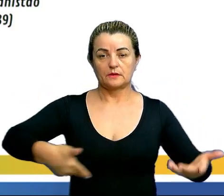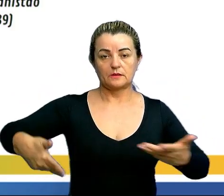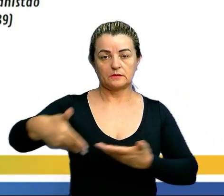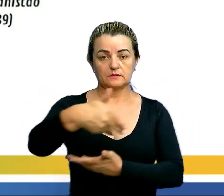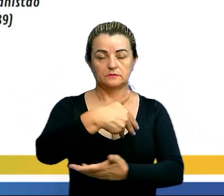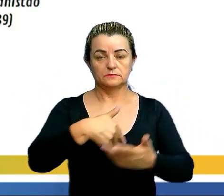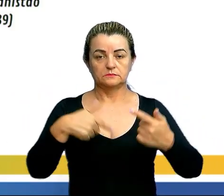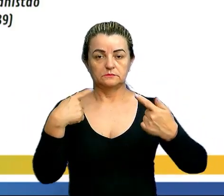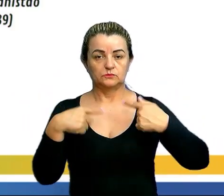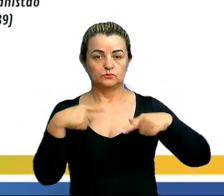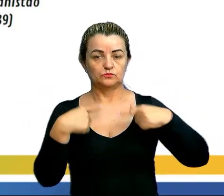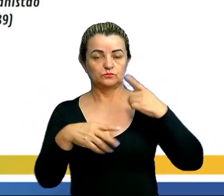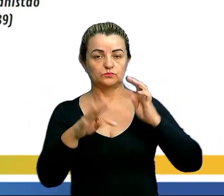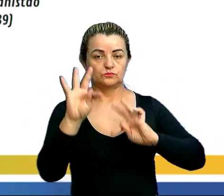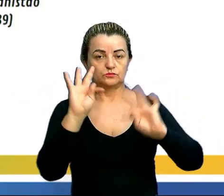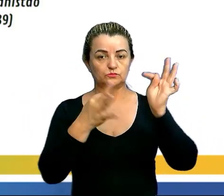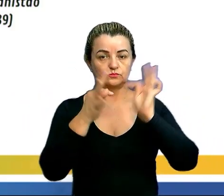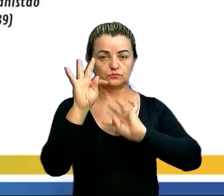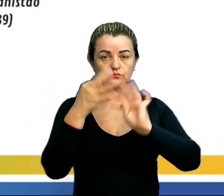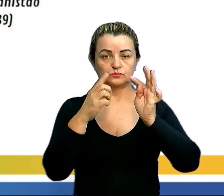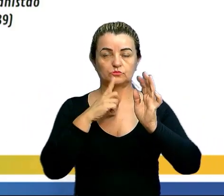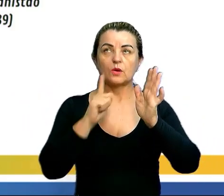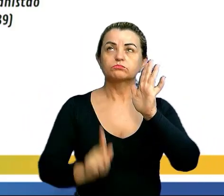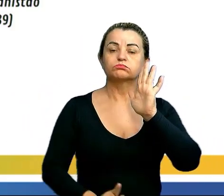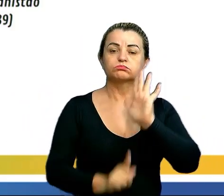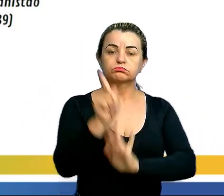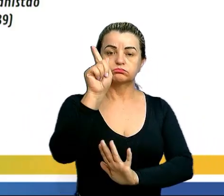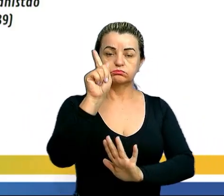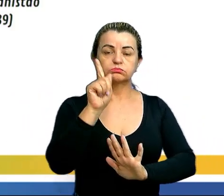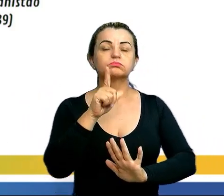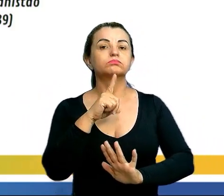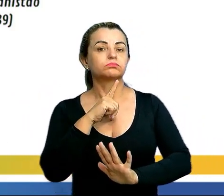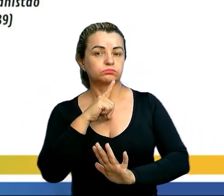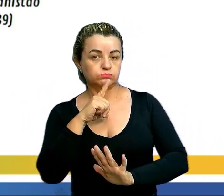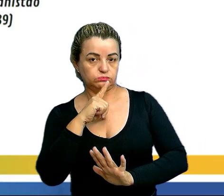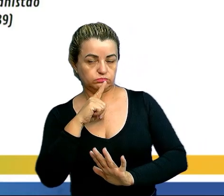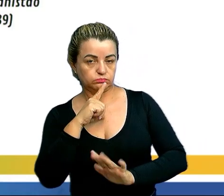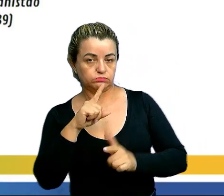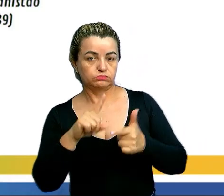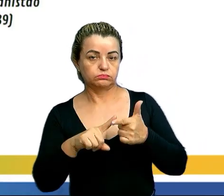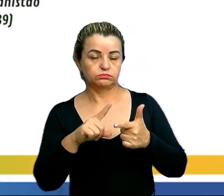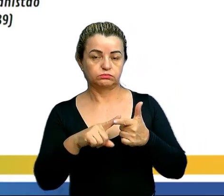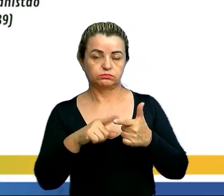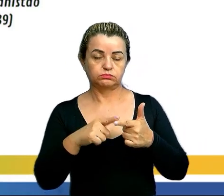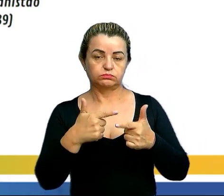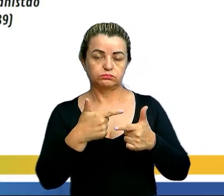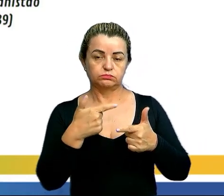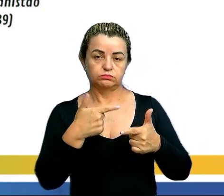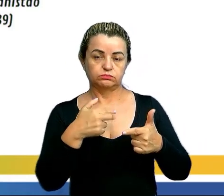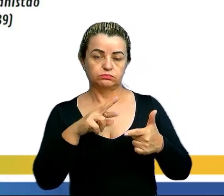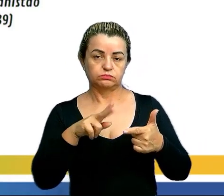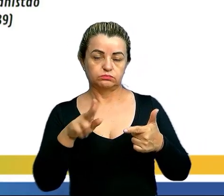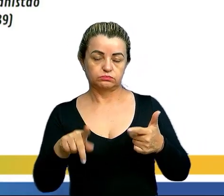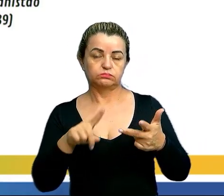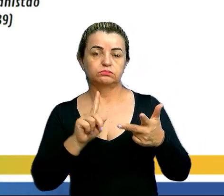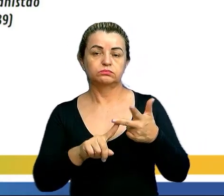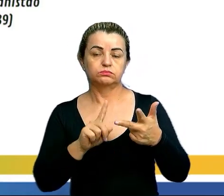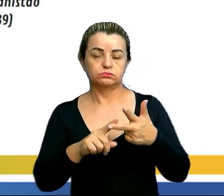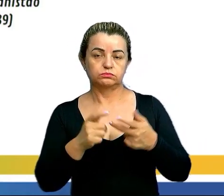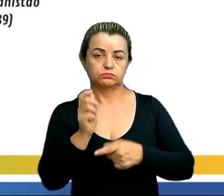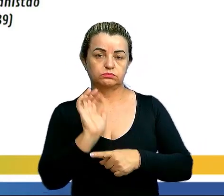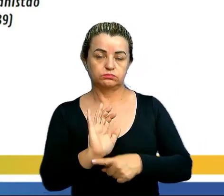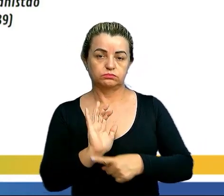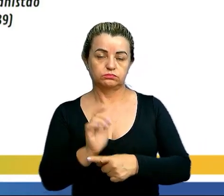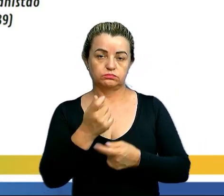disputa tecnológica, né, com a corrida espacial e armamentista, ajuda, né, apoio econômico